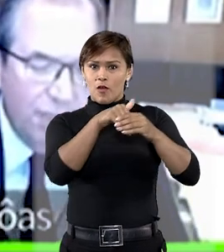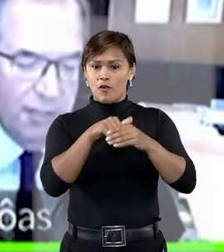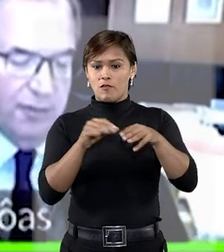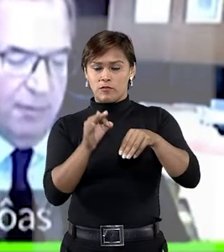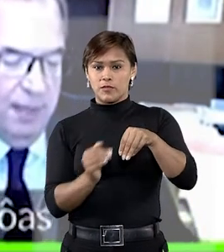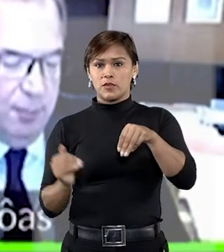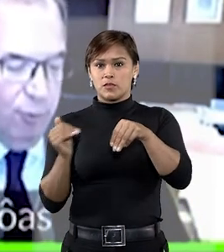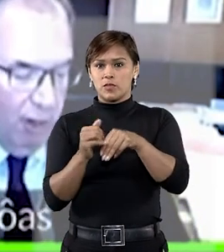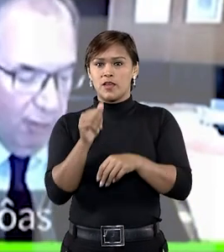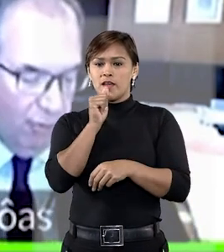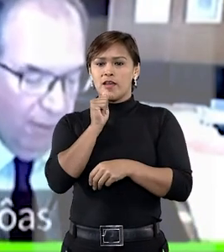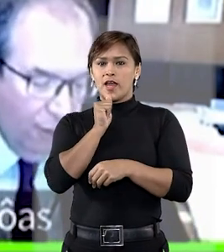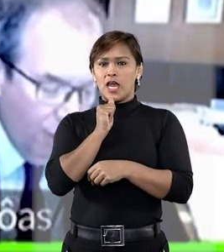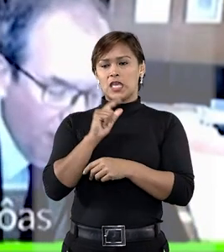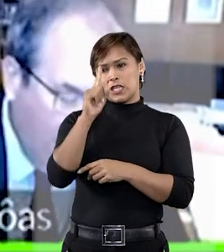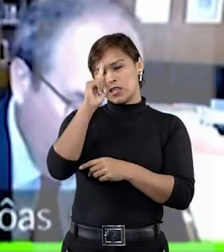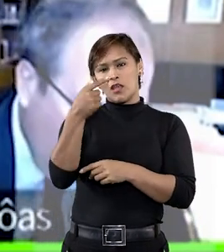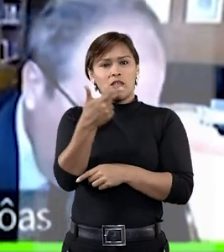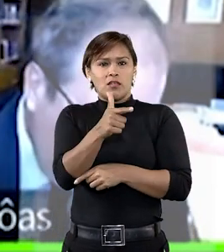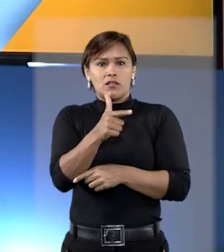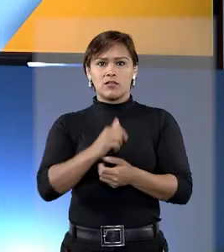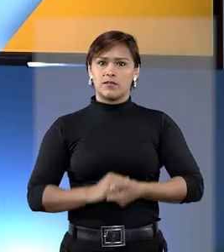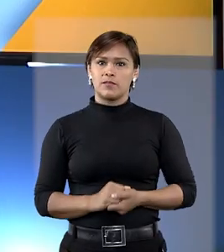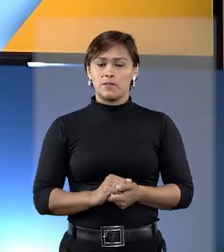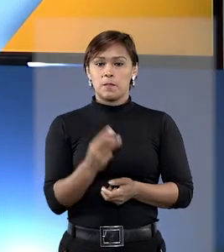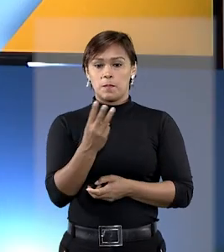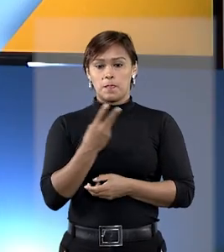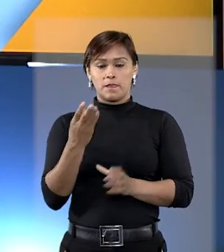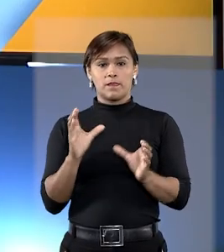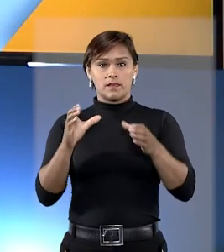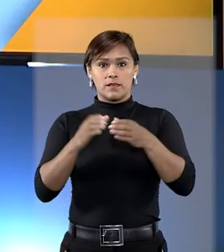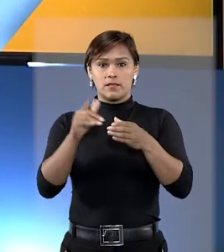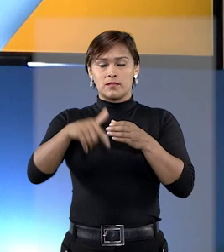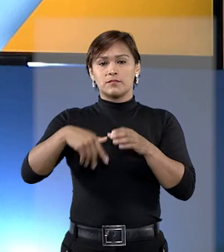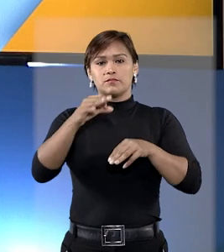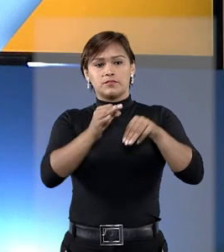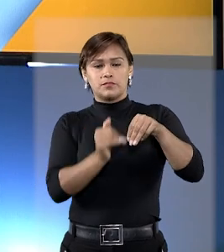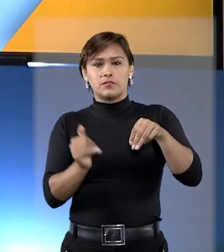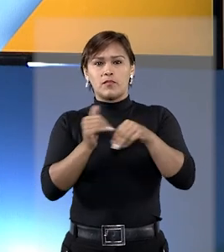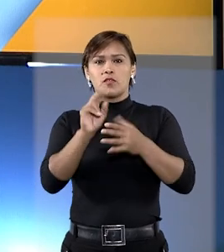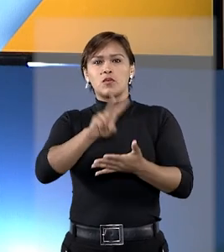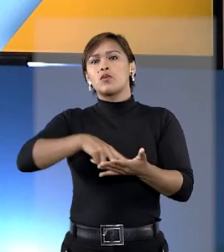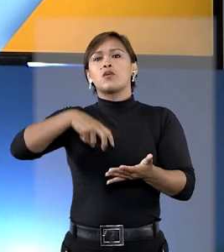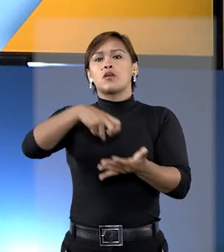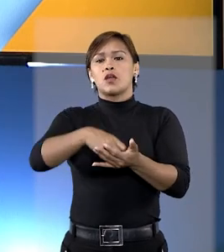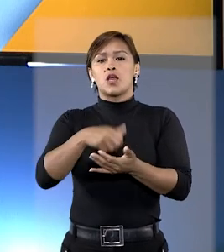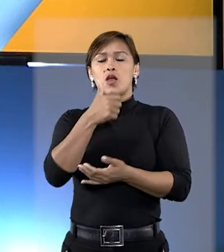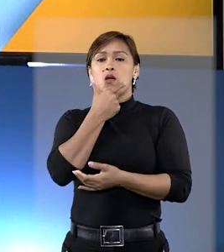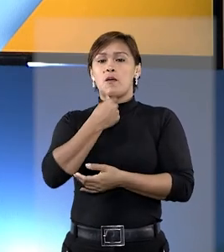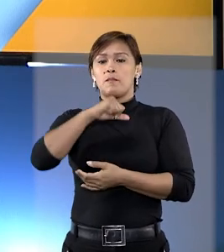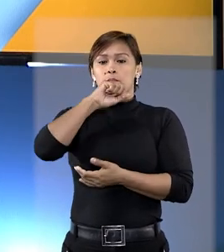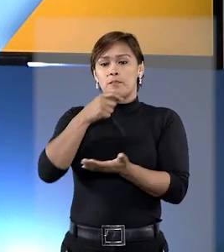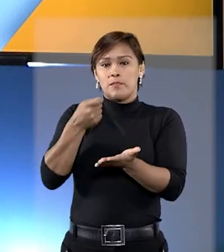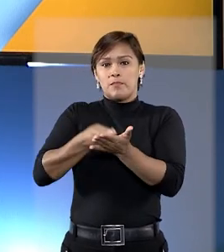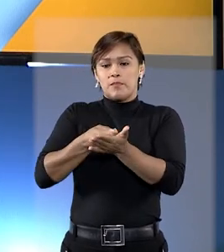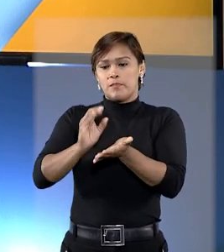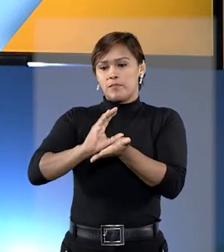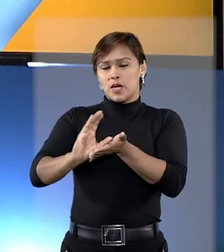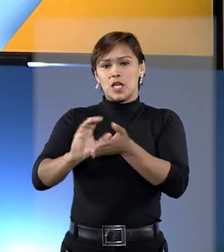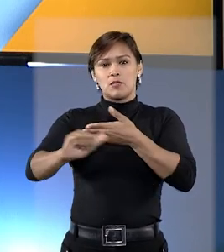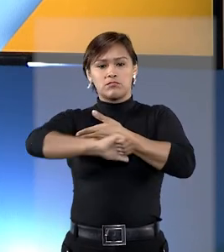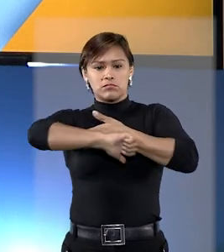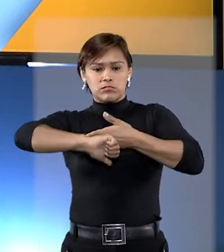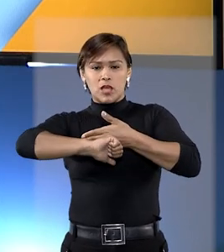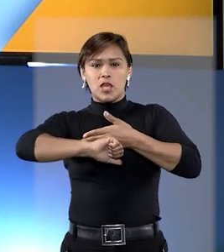voto do magistrado, ainda sem data definida. Na terceira turma, os ministros condenaram o pai a pagar indenização por